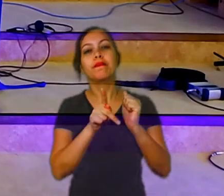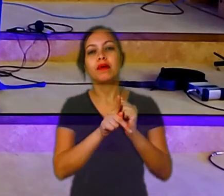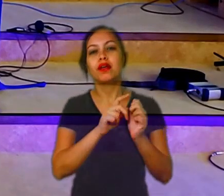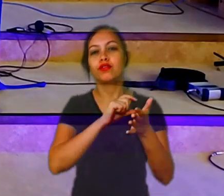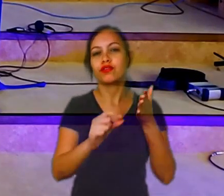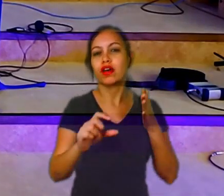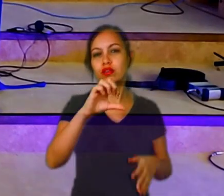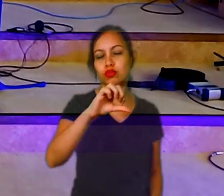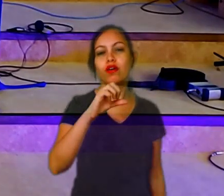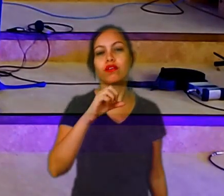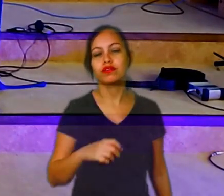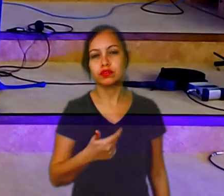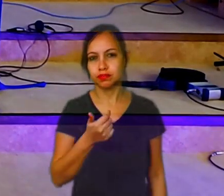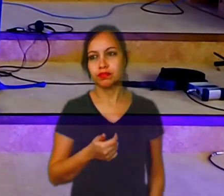9: